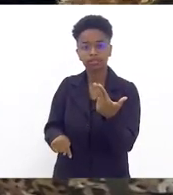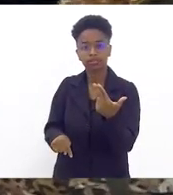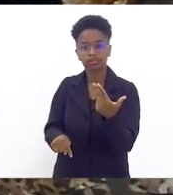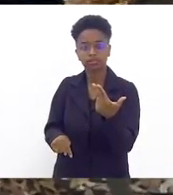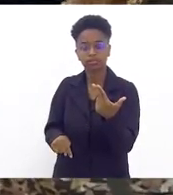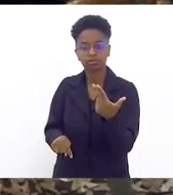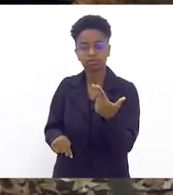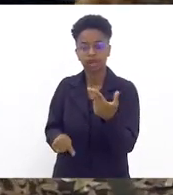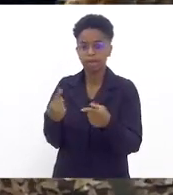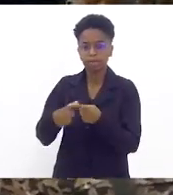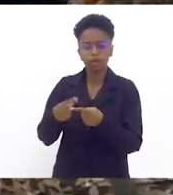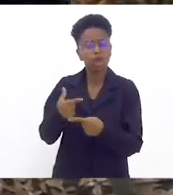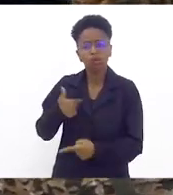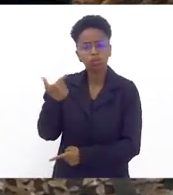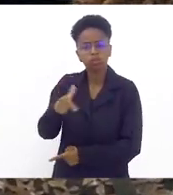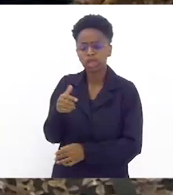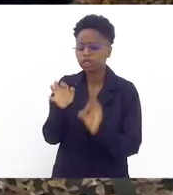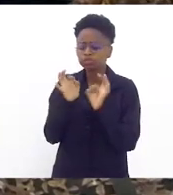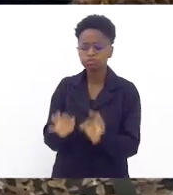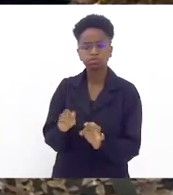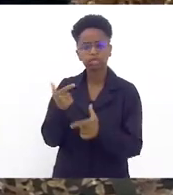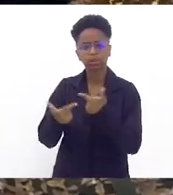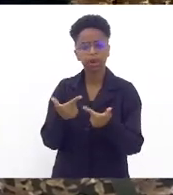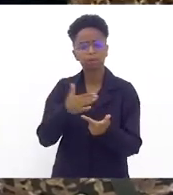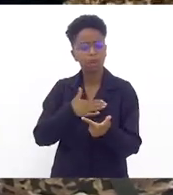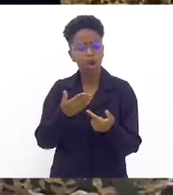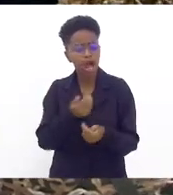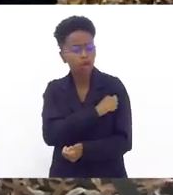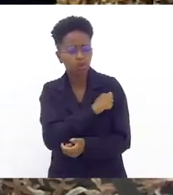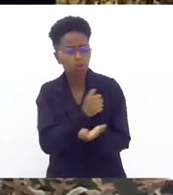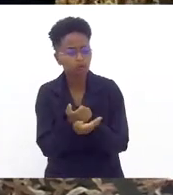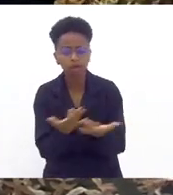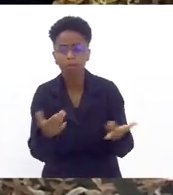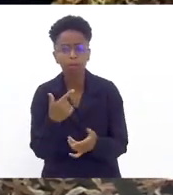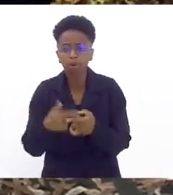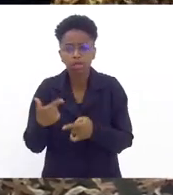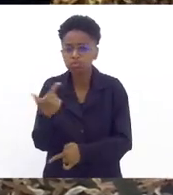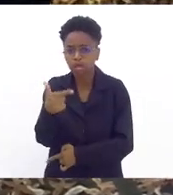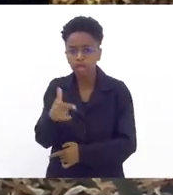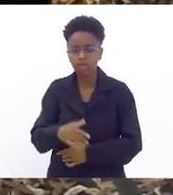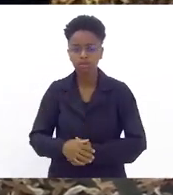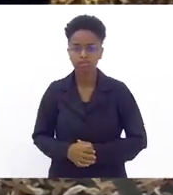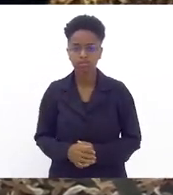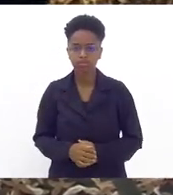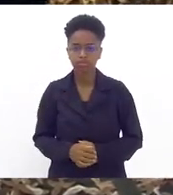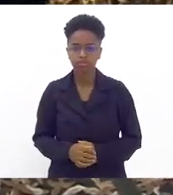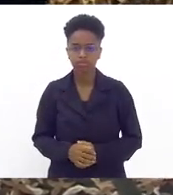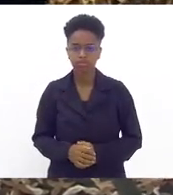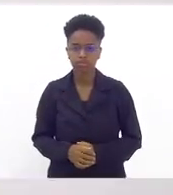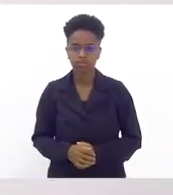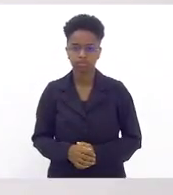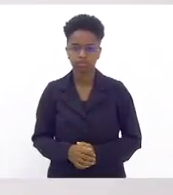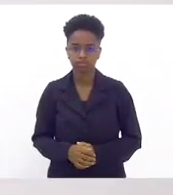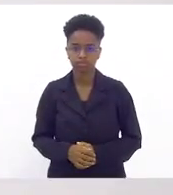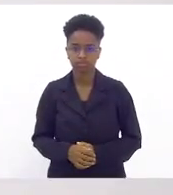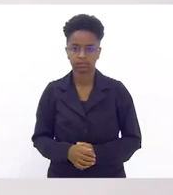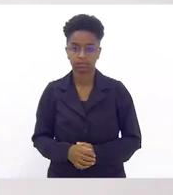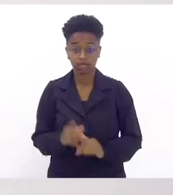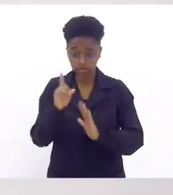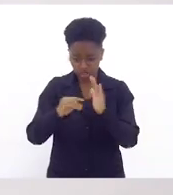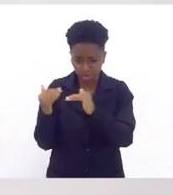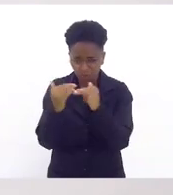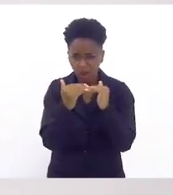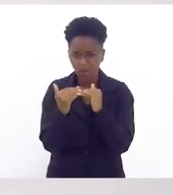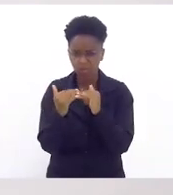por que que eu não tenho essa dignidade para os meus alunos para as Minhas alunas para os meus alunos porque direitos